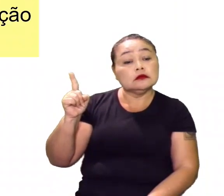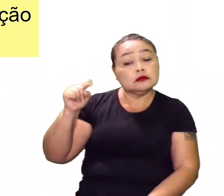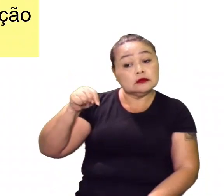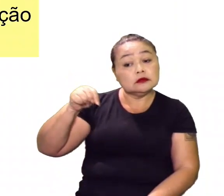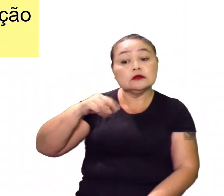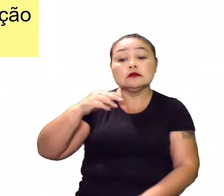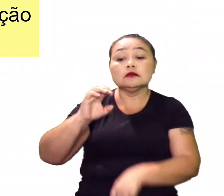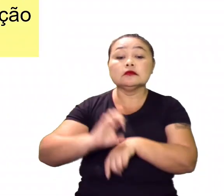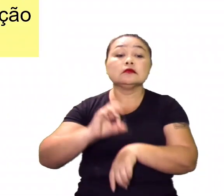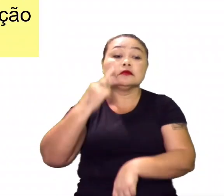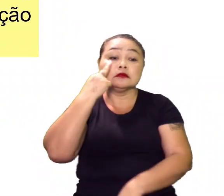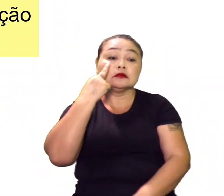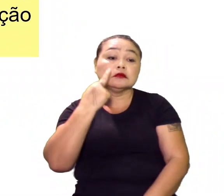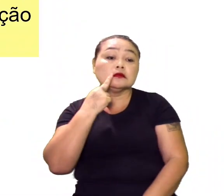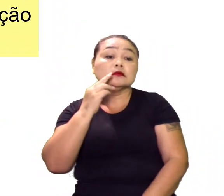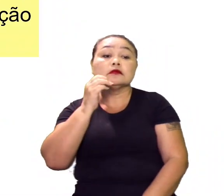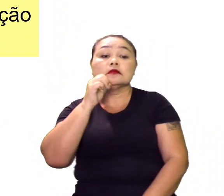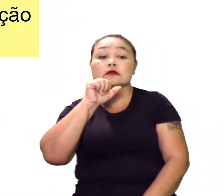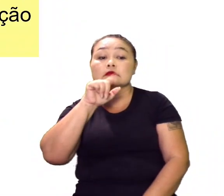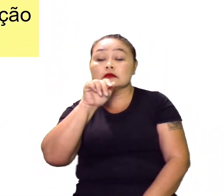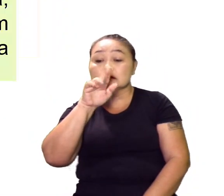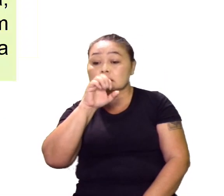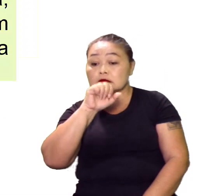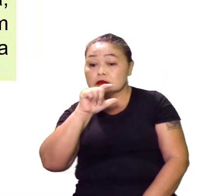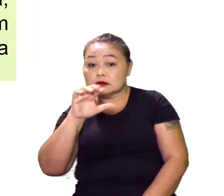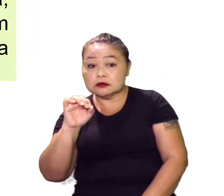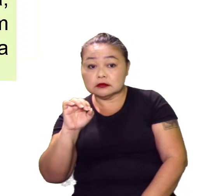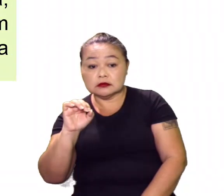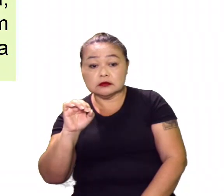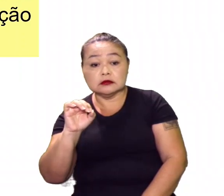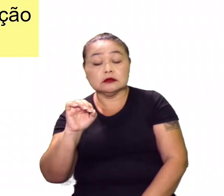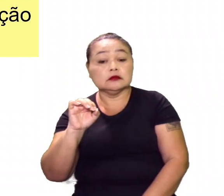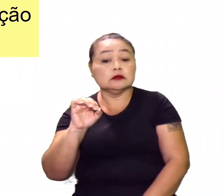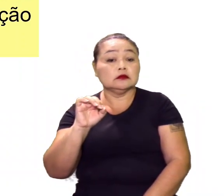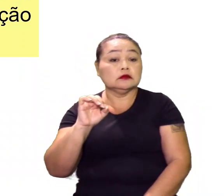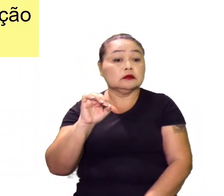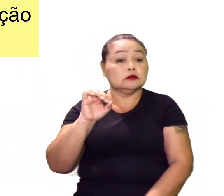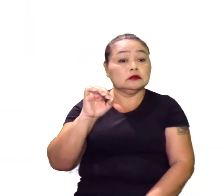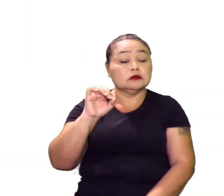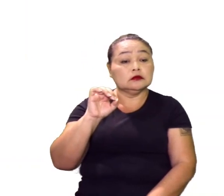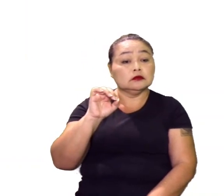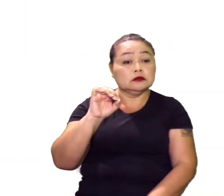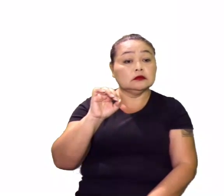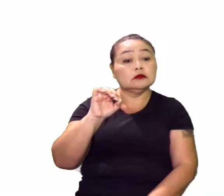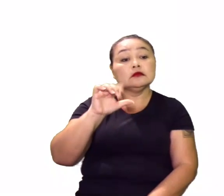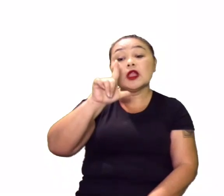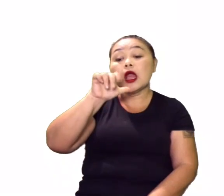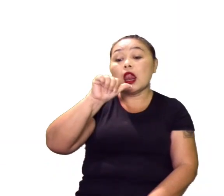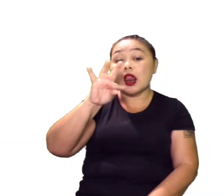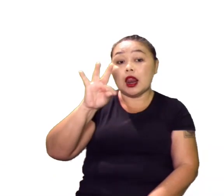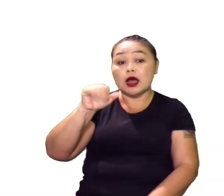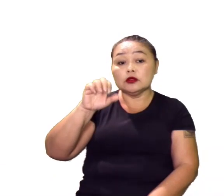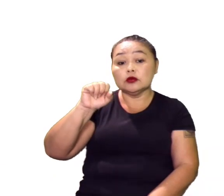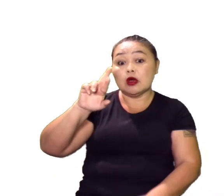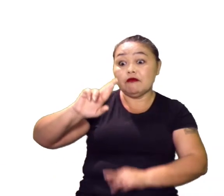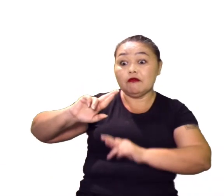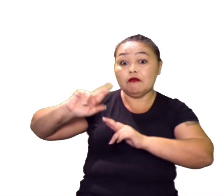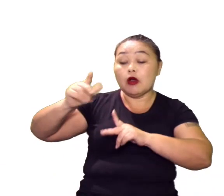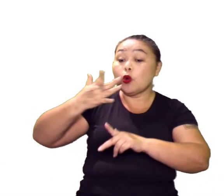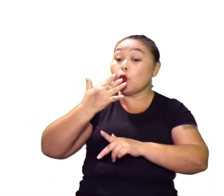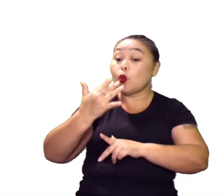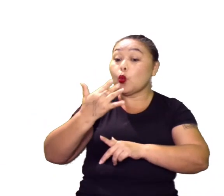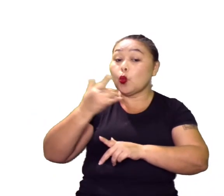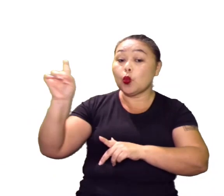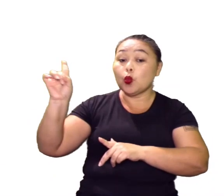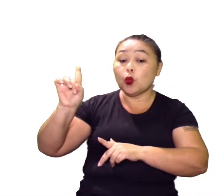nosso estado, como é o caso do argissolo, tá? Como é o caso do latossolo. Olha só a diferença de